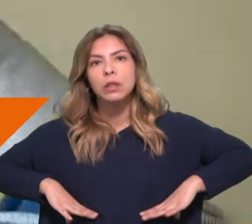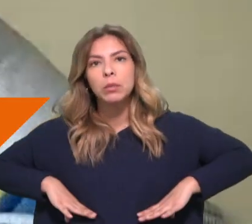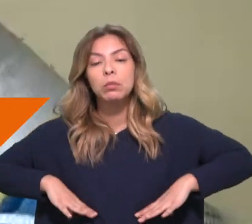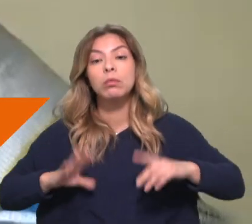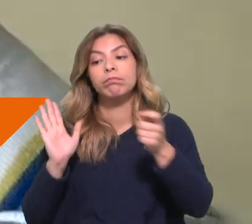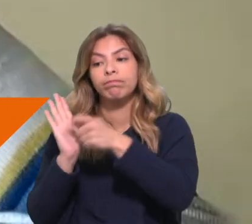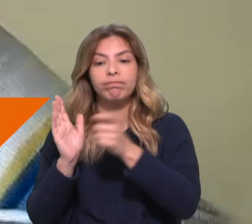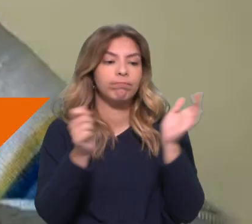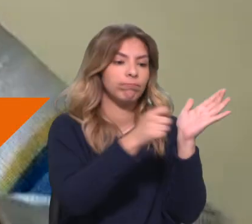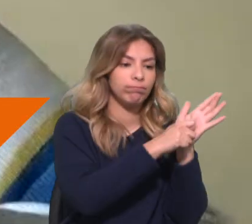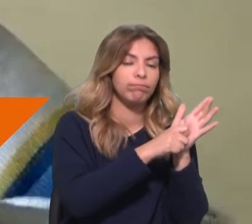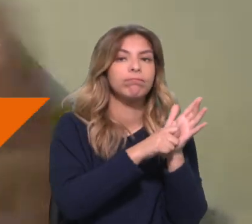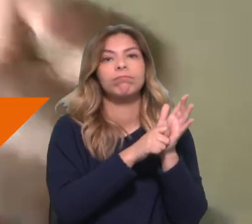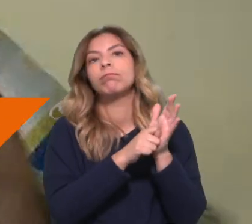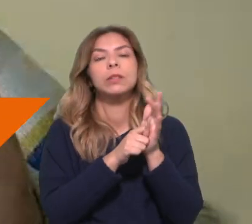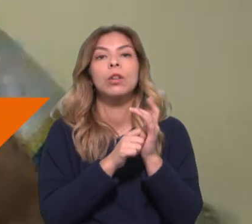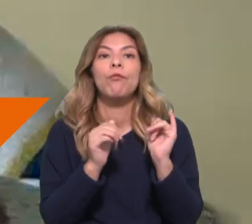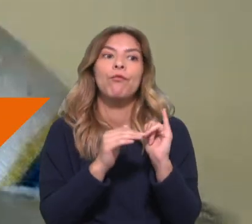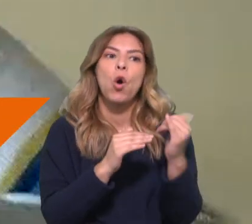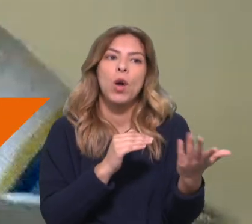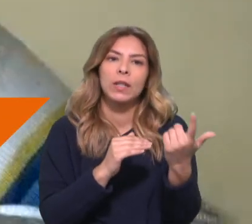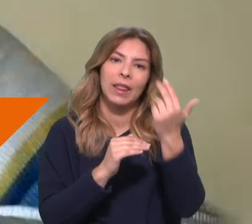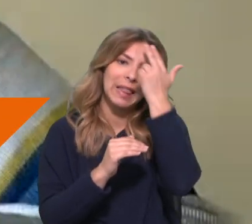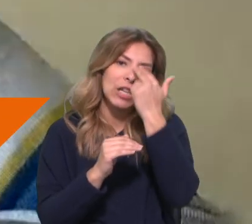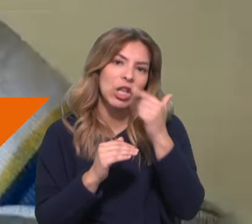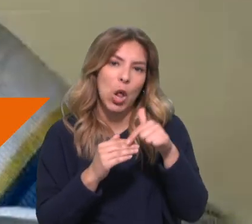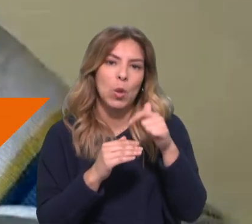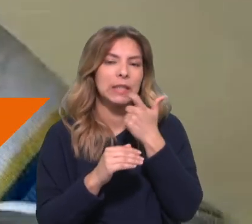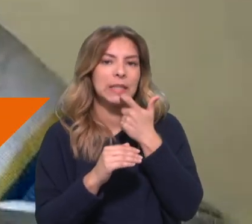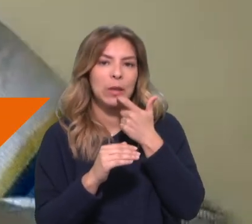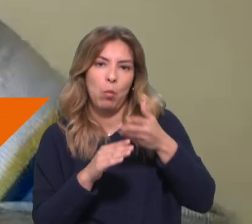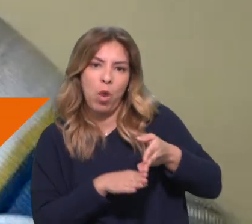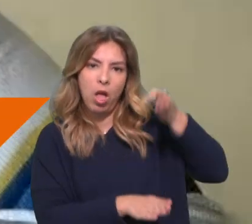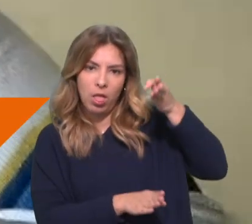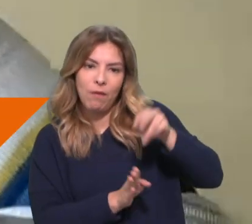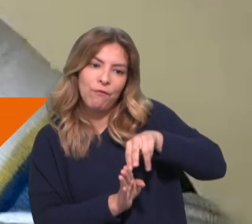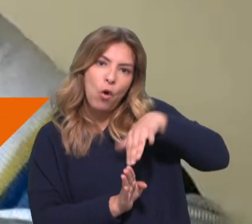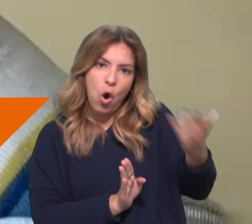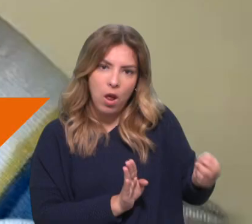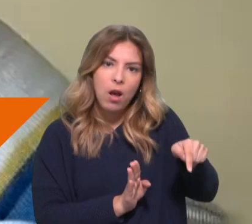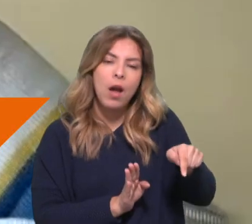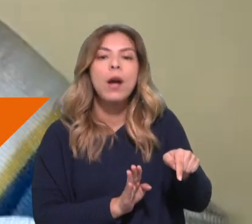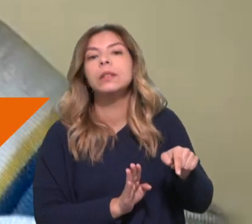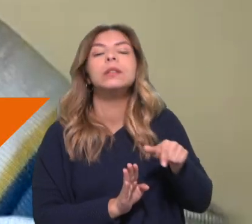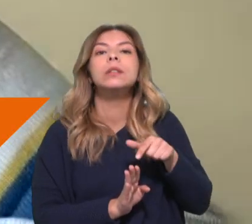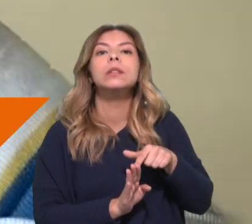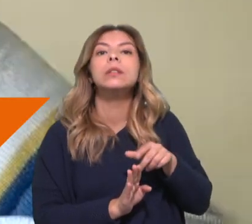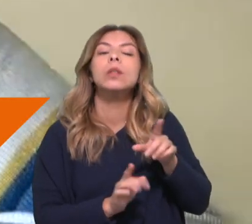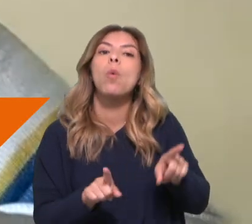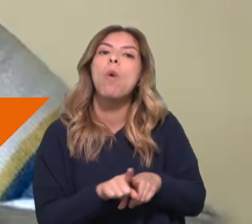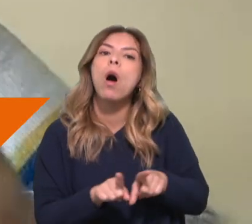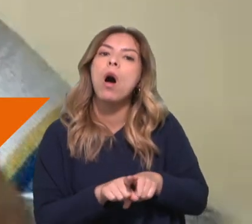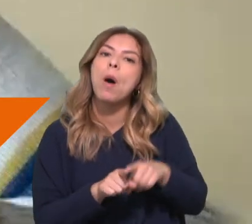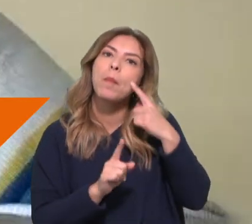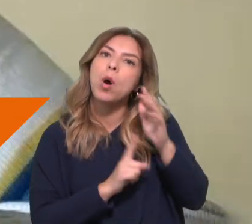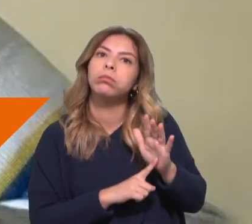crucificado no exterior da muralha, um bocadinho também de uma analogia ao Monte Gólgota, que acabou por ser